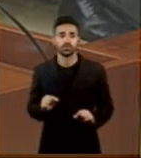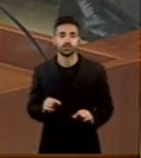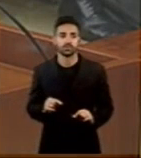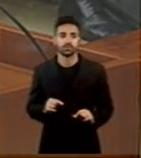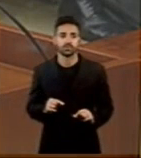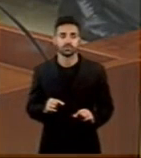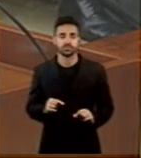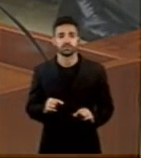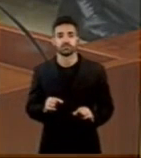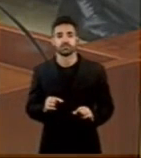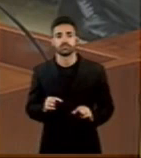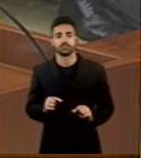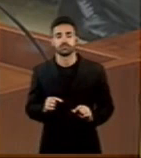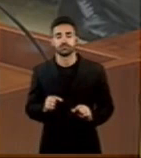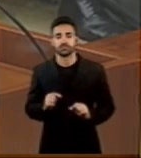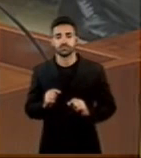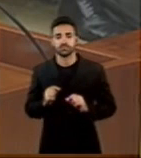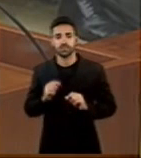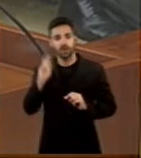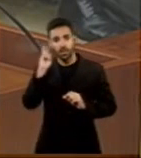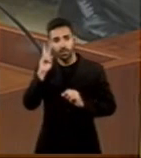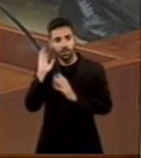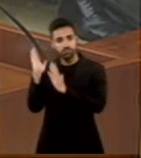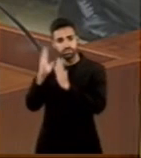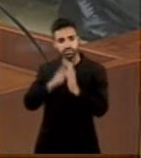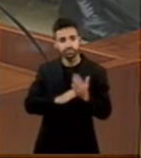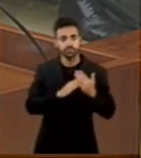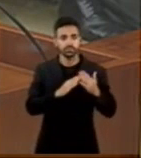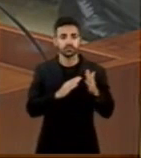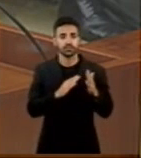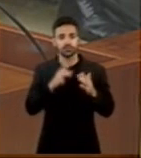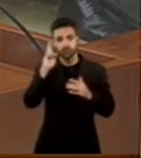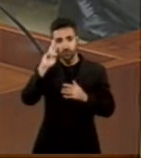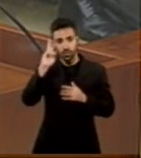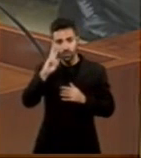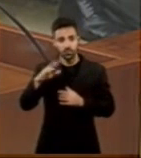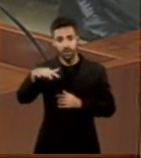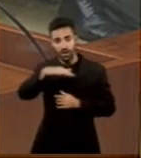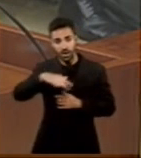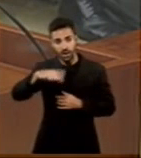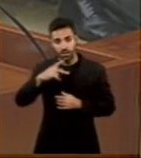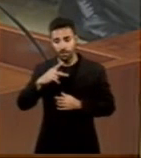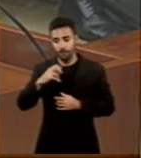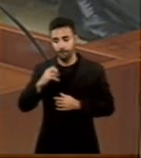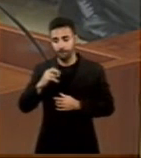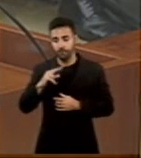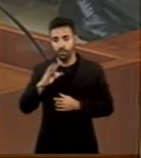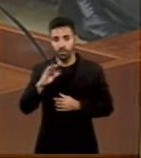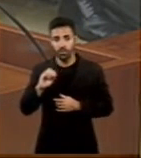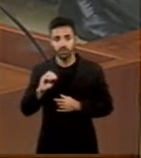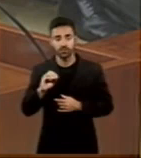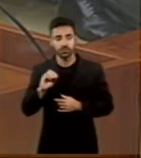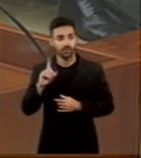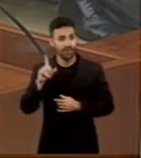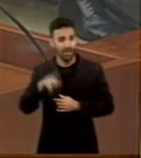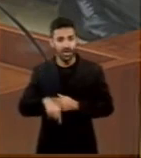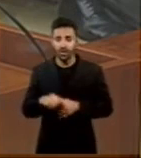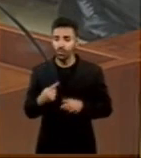uma interpretação histórica aqui, que o setor portuário é muito sui generis. E